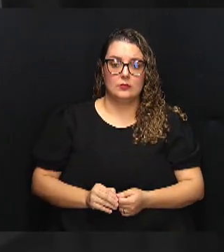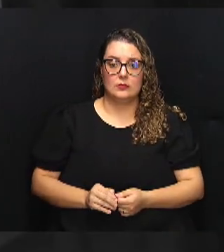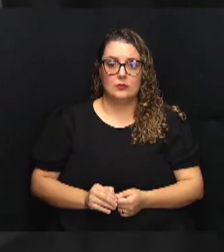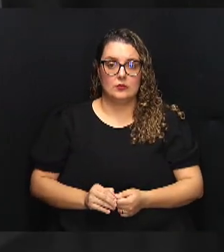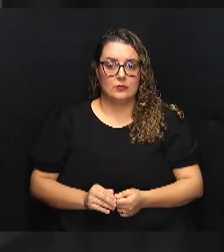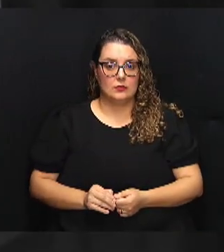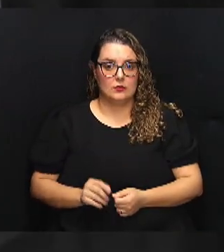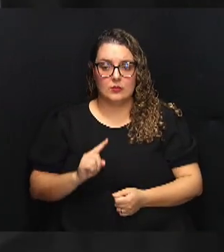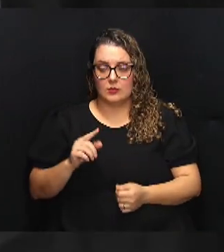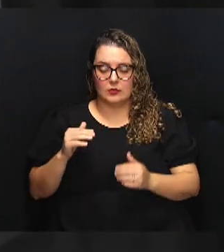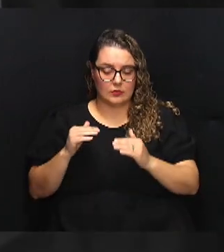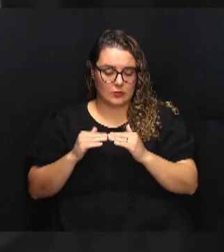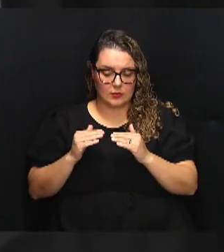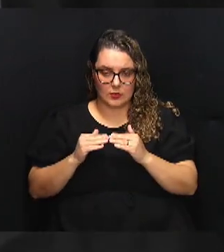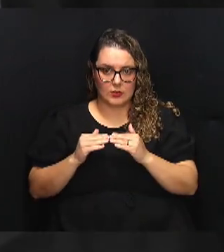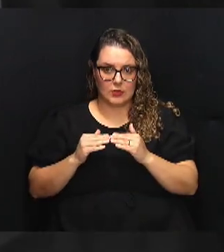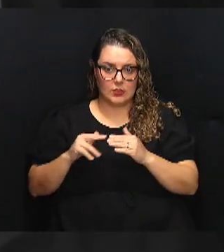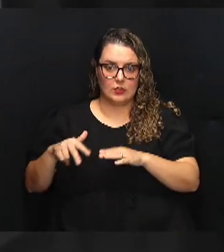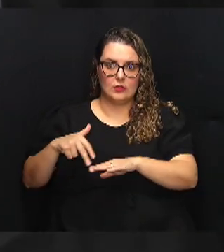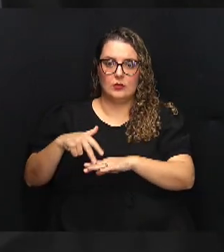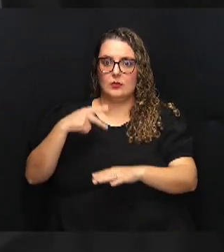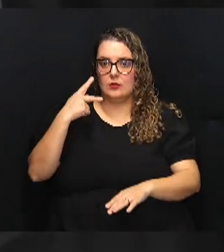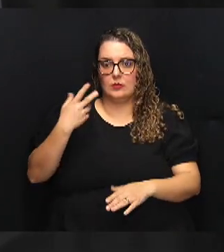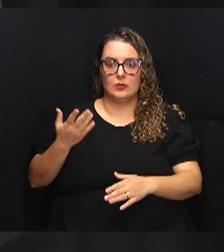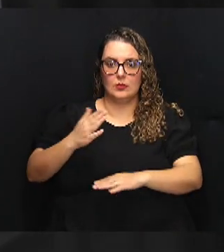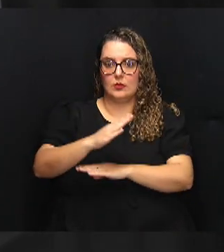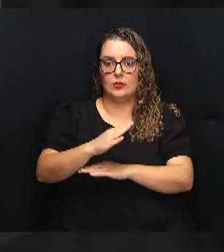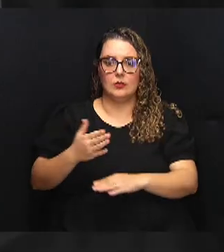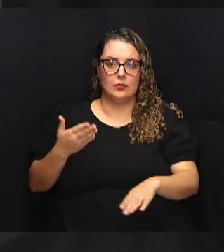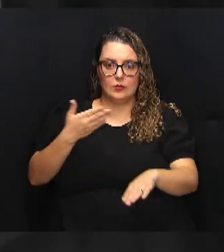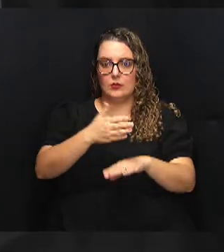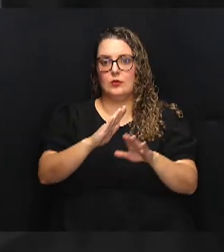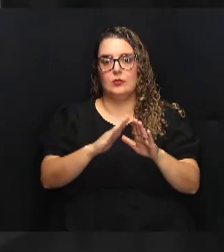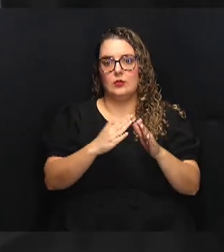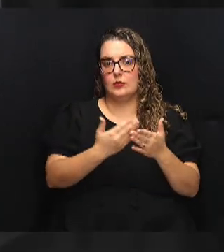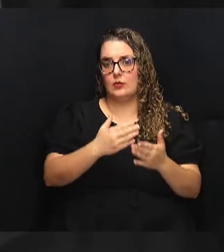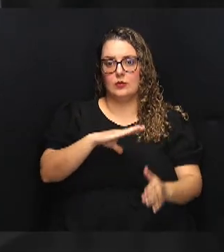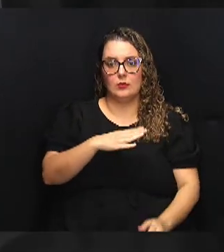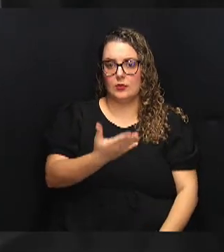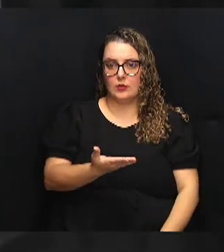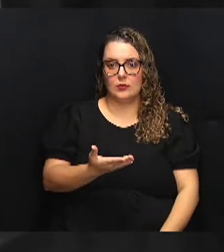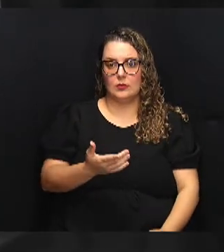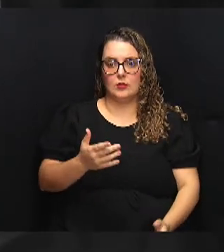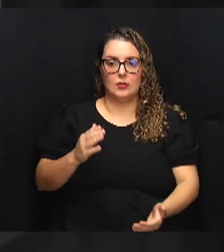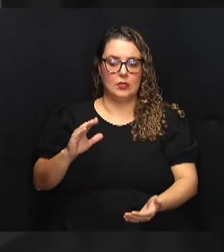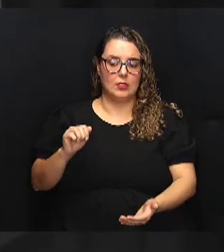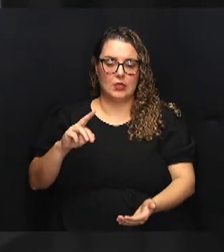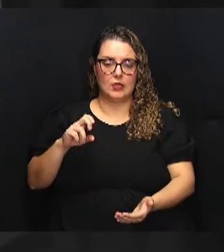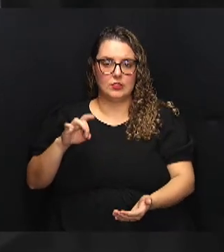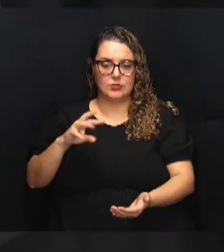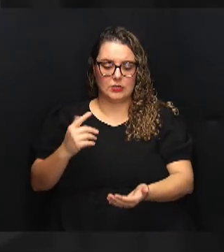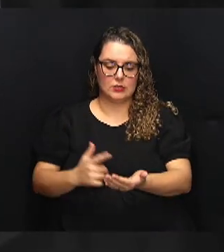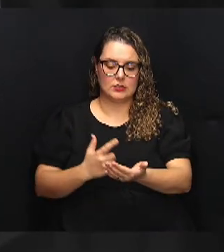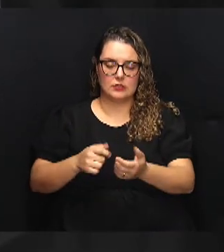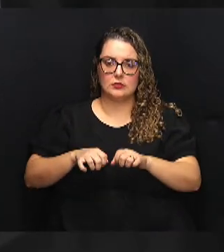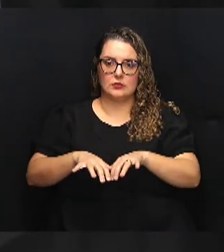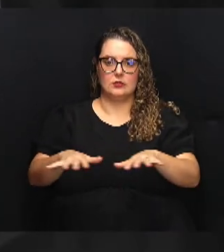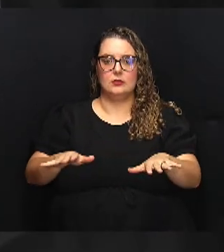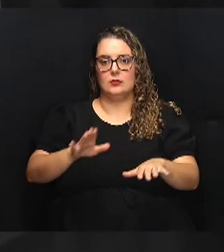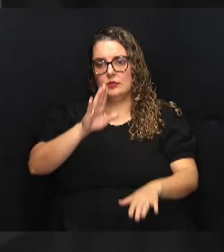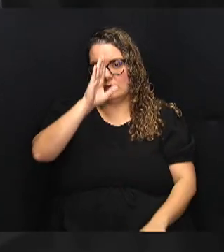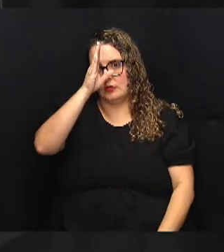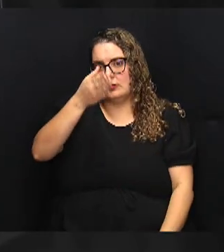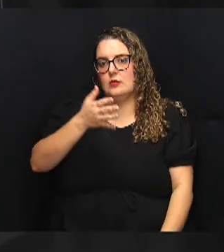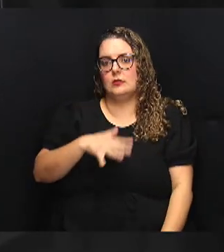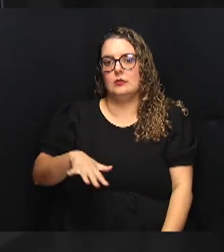descabidas, através de um parlamentar aqui na Câmara, que foi lá numa escola municipal e distribuiu cartilhas direcionada aí a